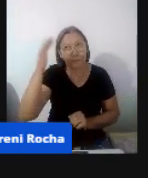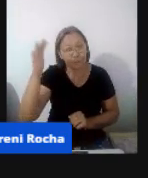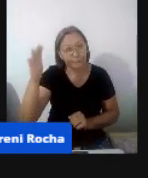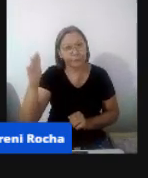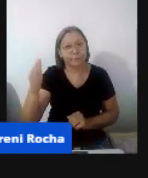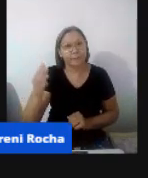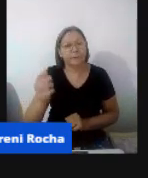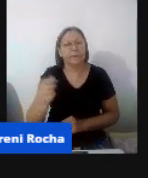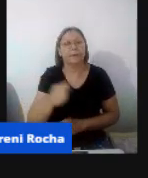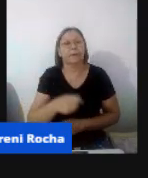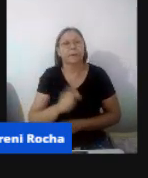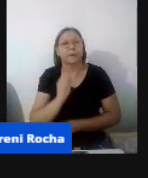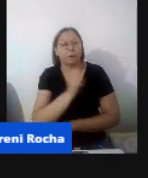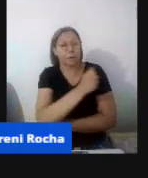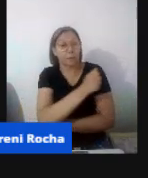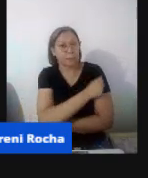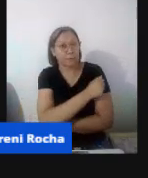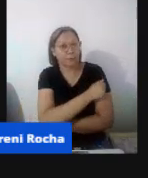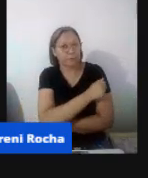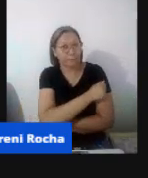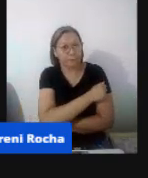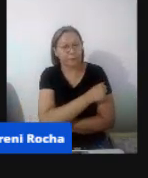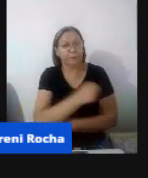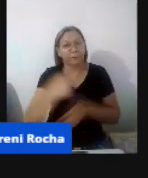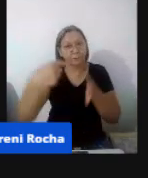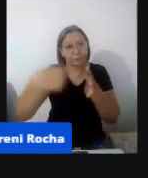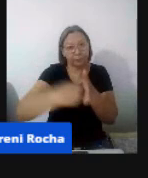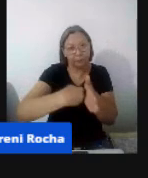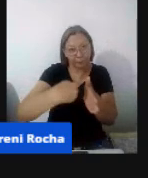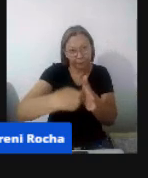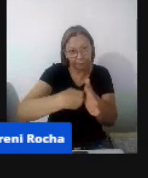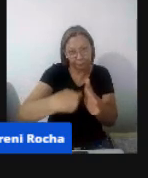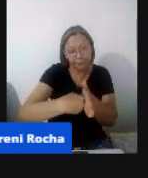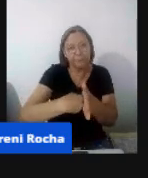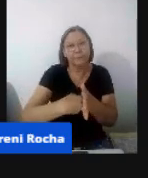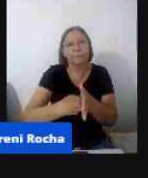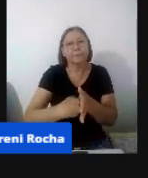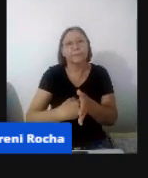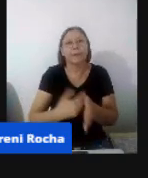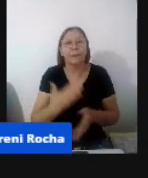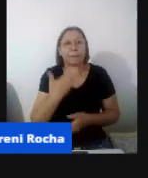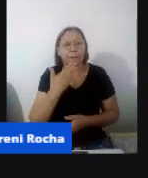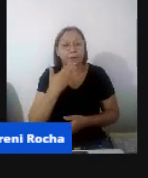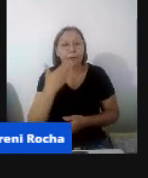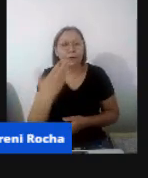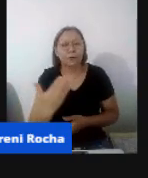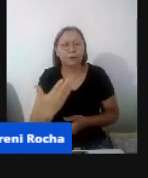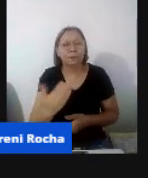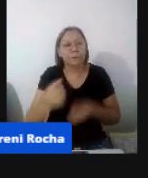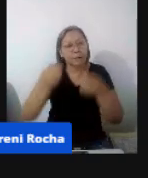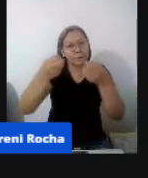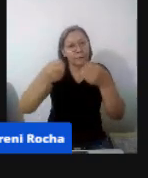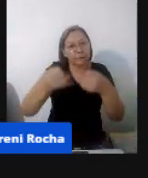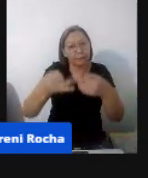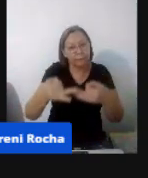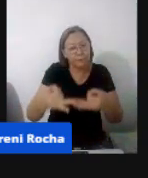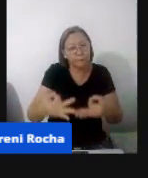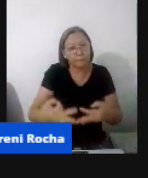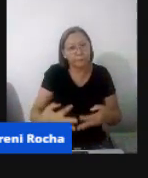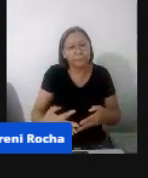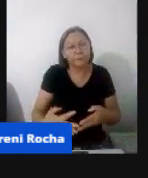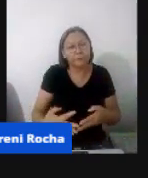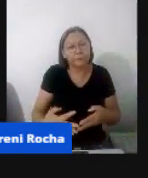aluno me enviou um questionamento pedindo que eu desse uma explicação para ele o que ele